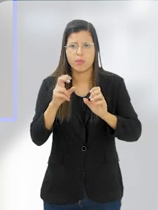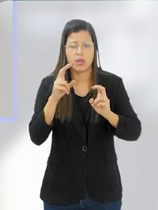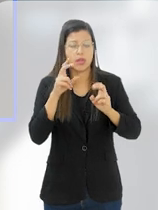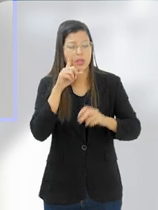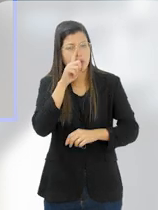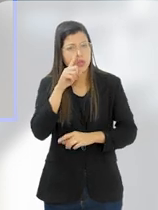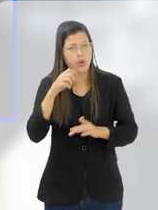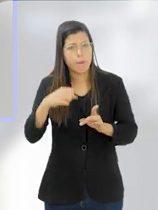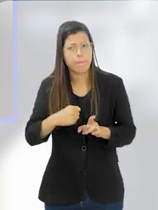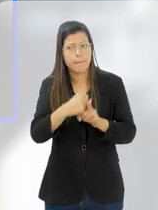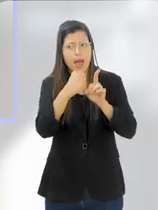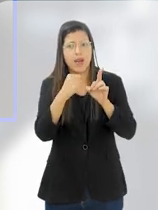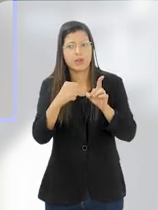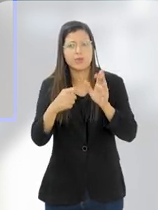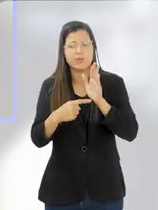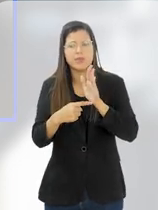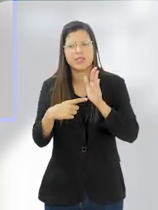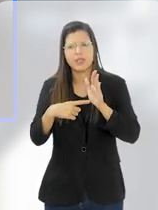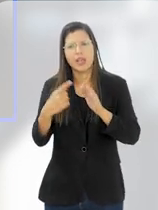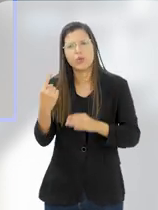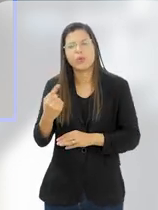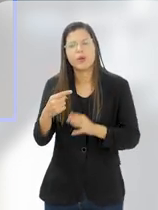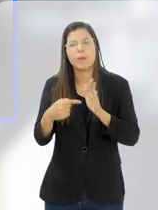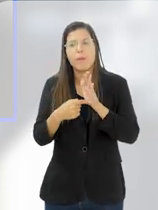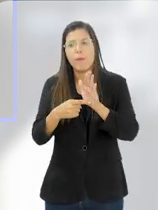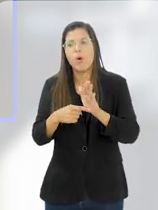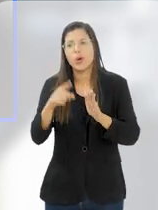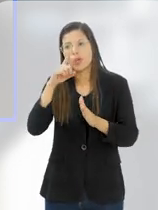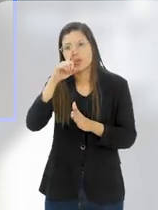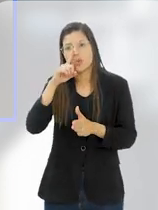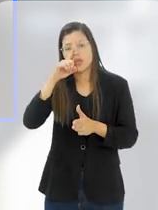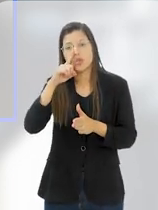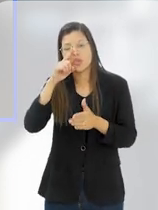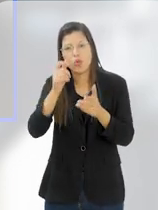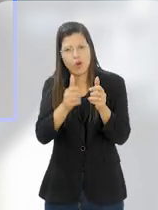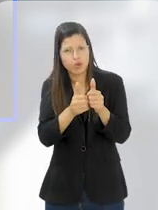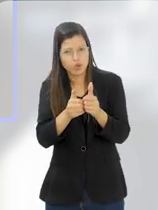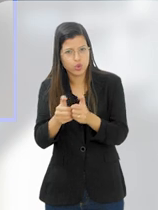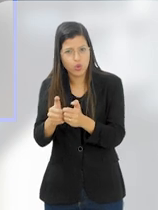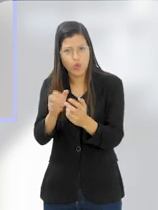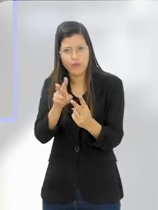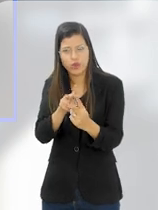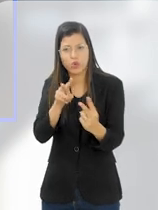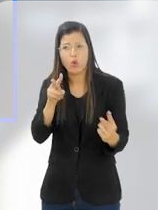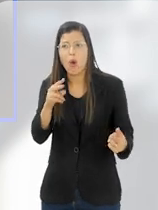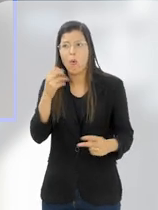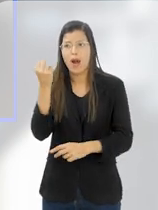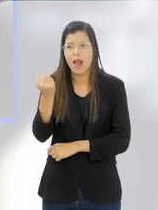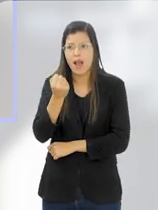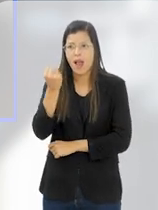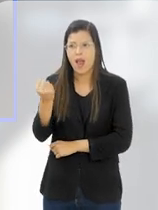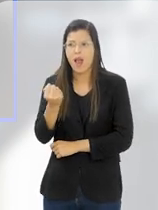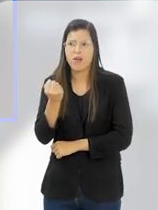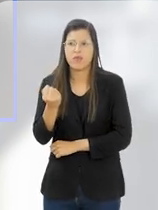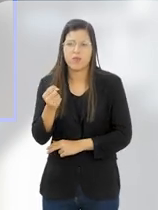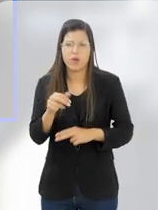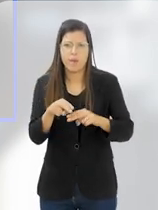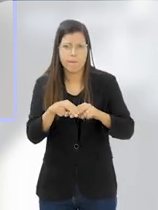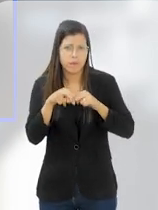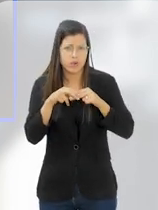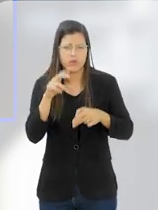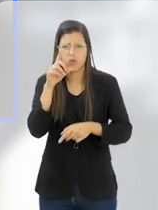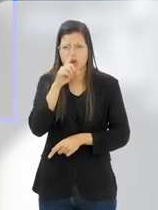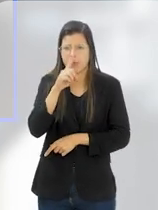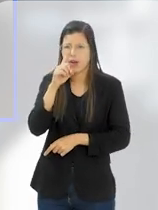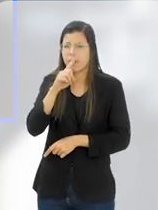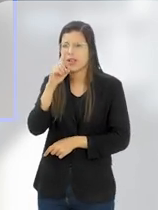um estudo que mostra que os riscos relacionados aos jogos de azar são muito mais agravados por conta das vulnerabilidades que são,